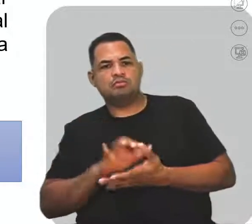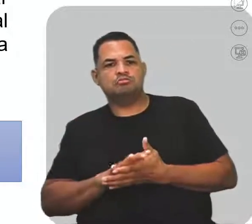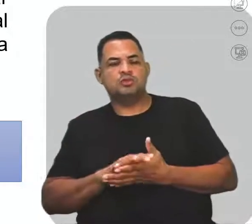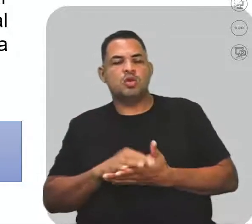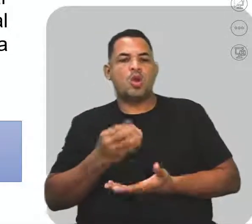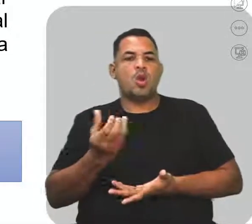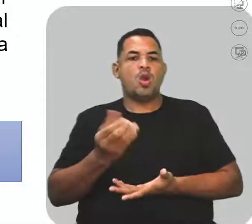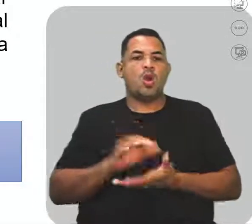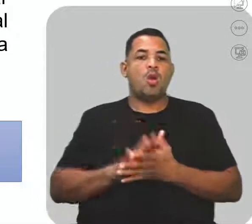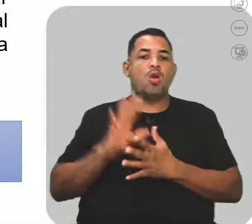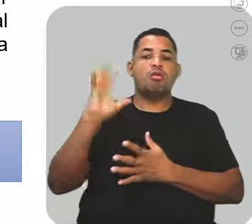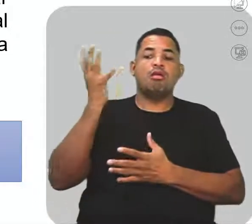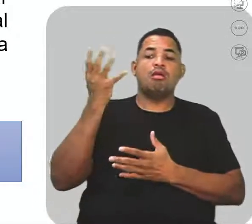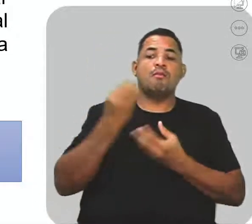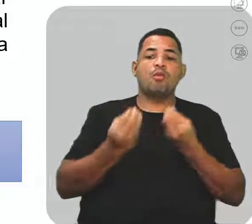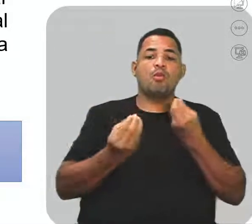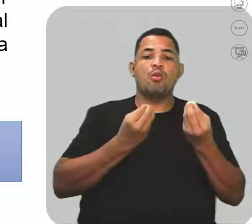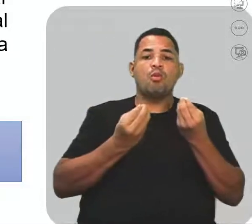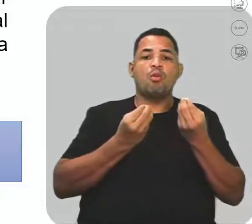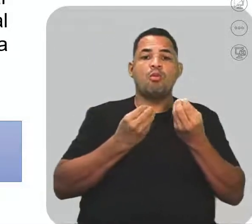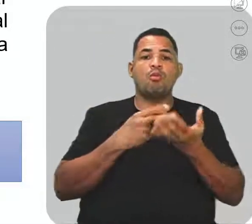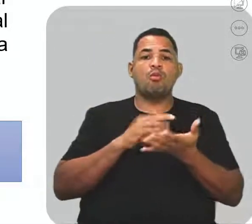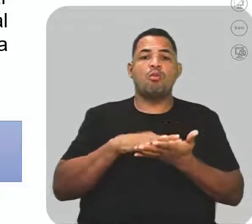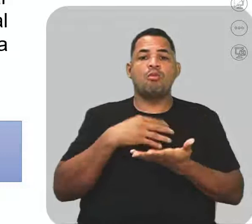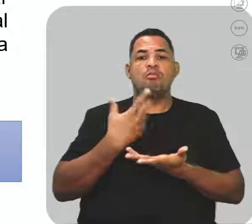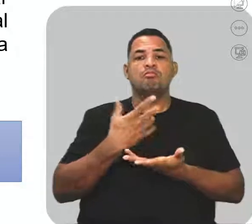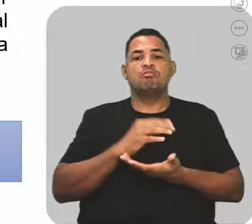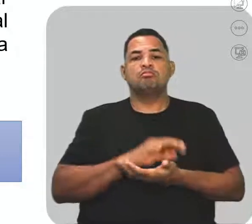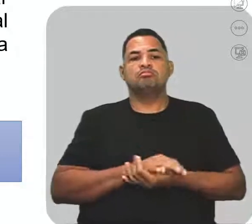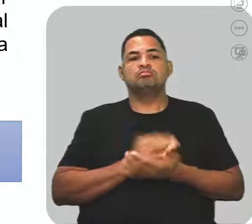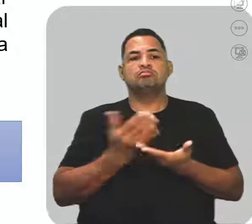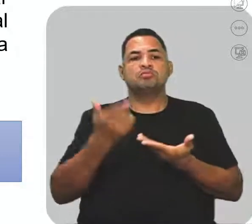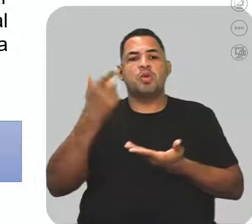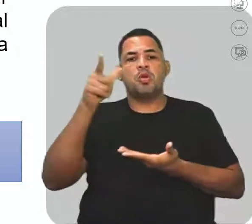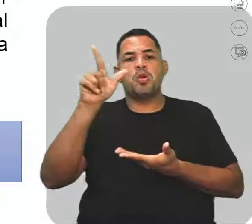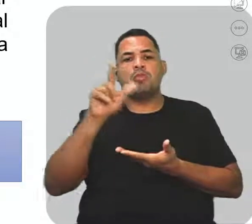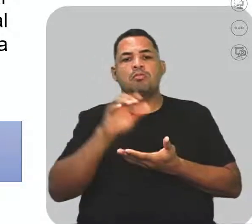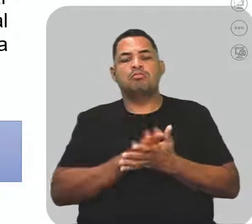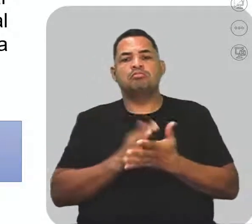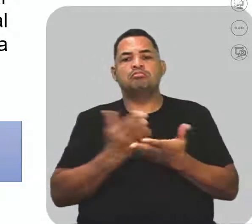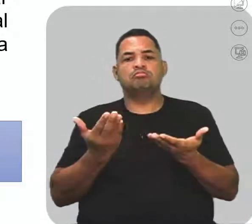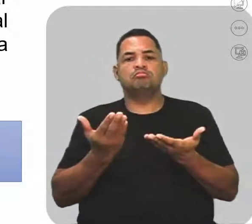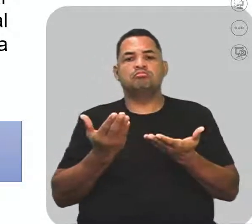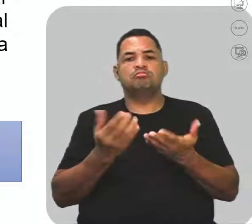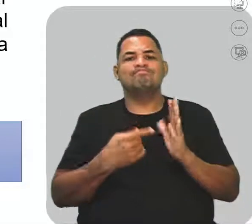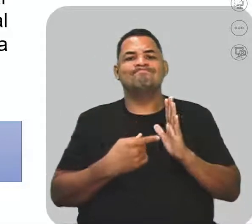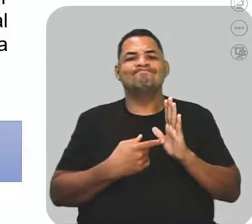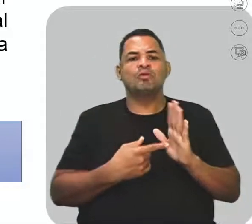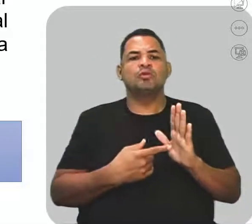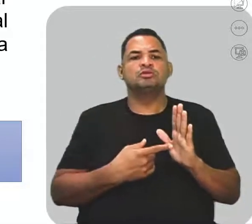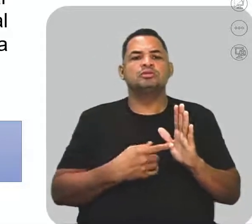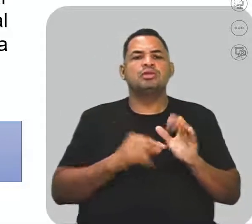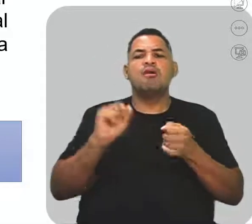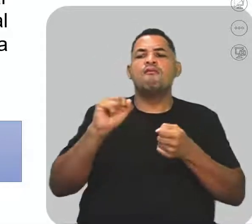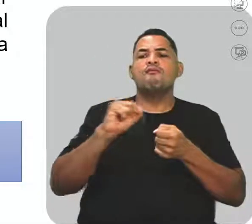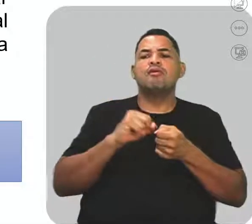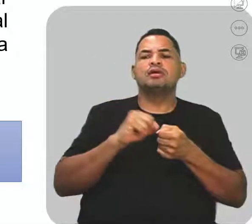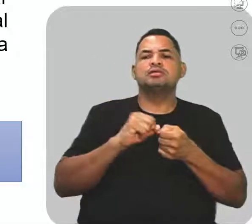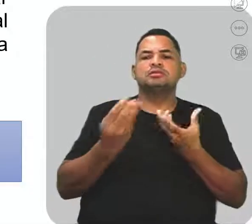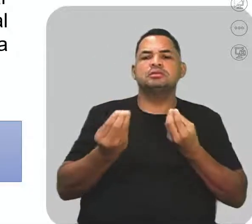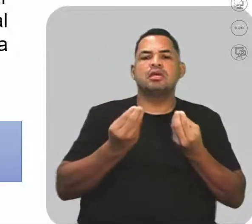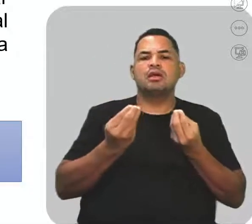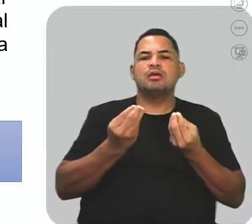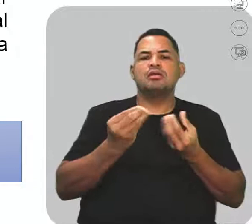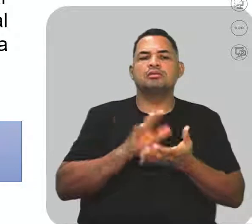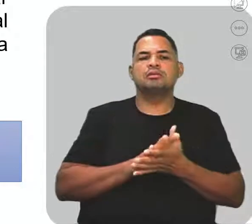o modo, a voz, tá? E entre outros processos, ou seja, o verbo ele indica a ação, né? A